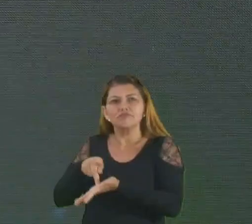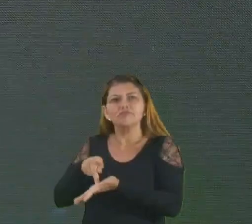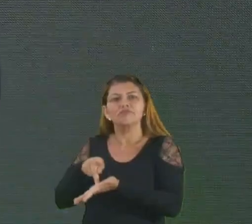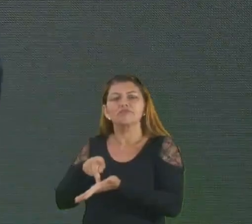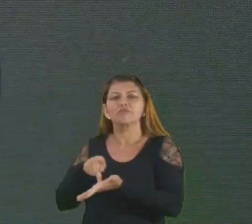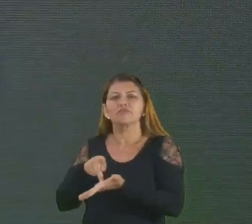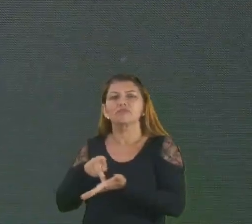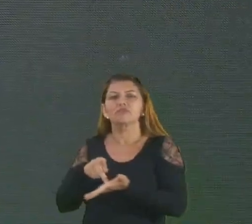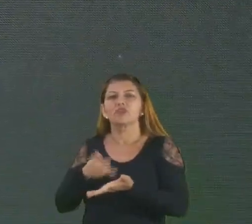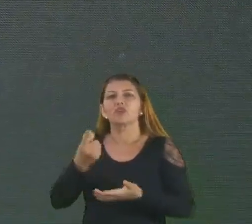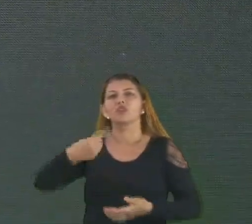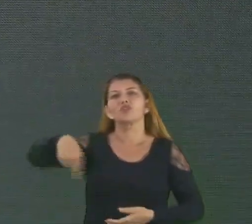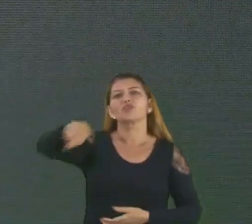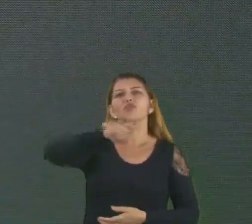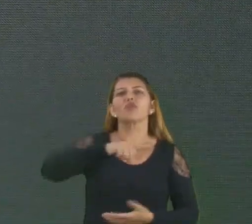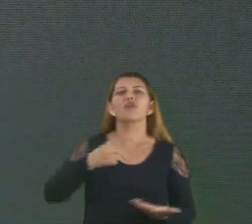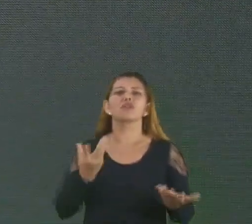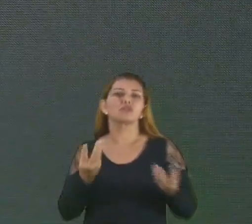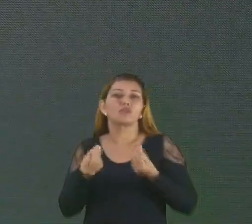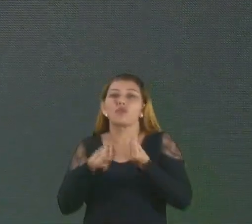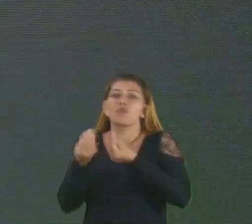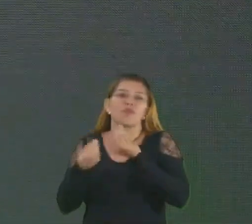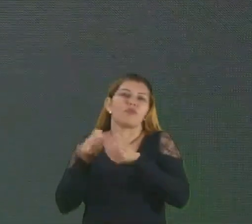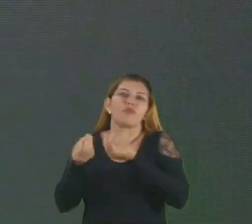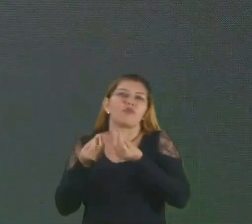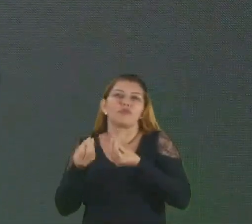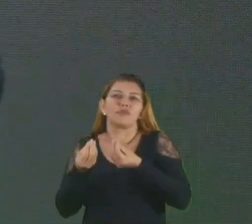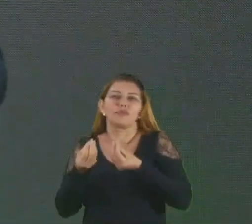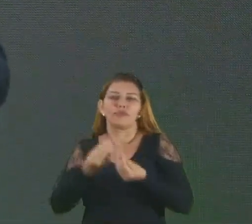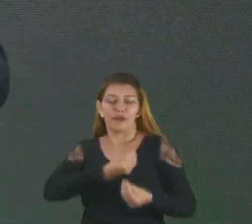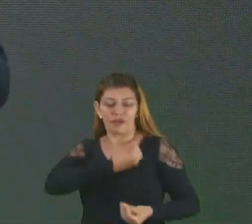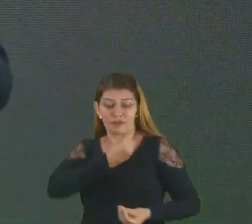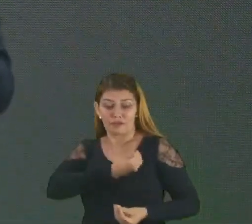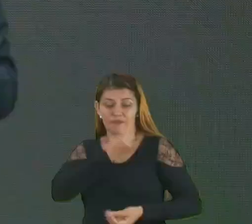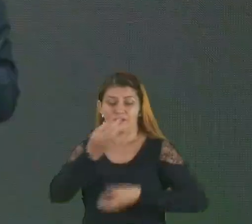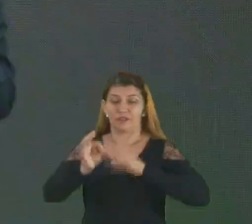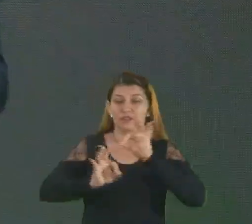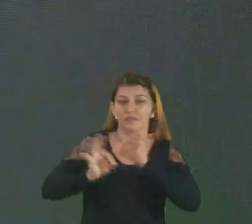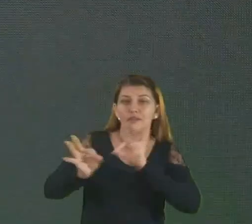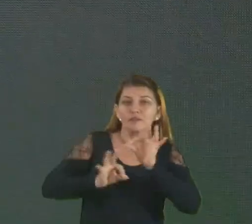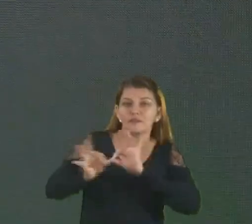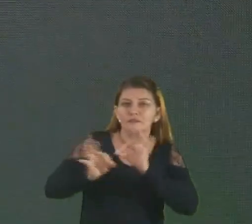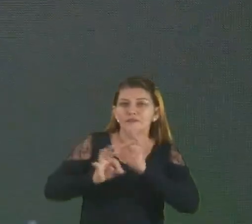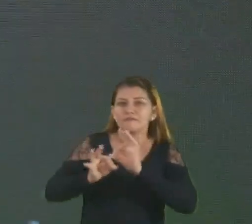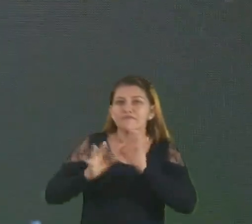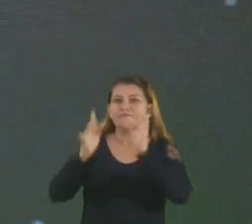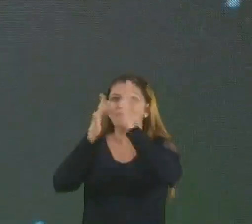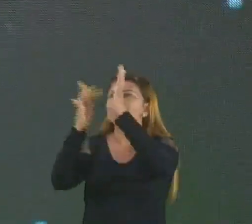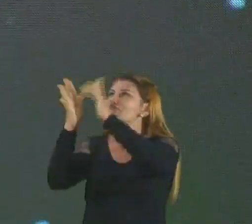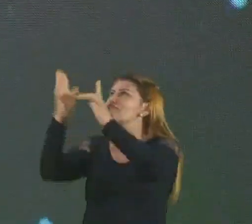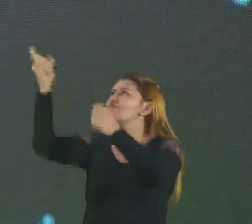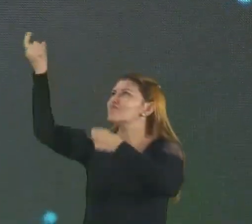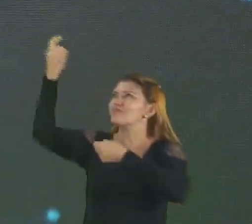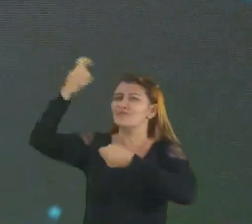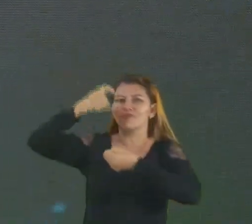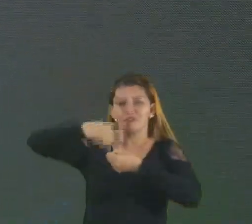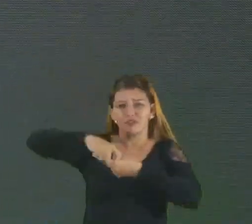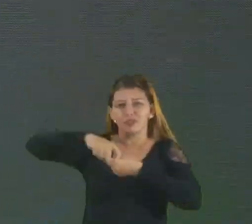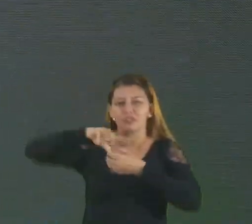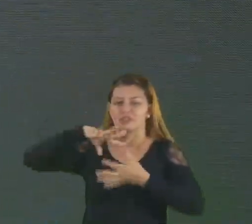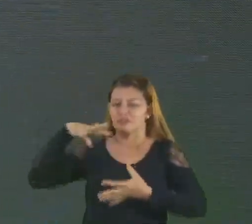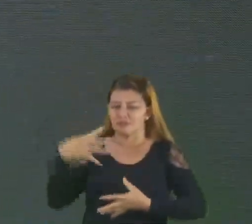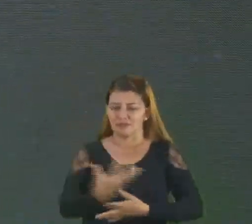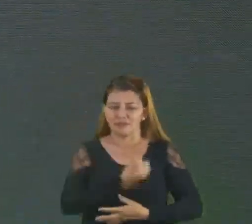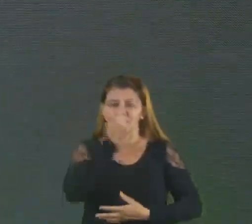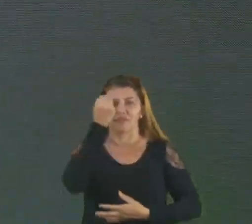quais atitudes devemos ter em relação à iminente volta de nosso Senhor e Salvador Jesus